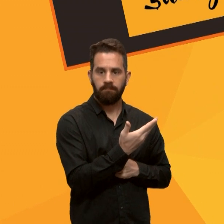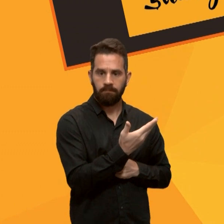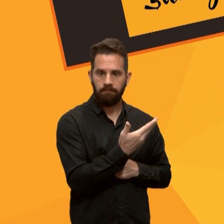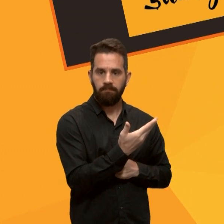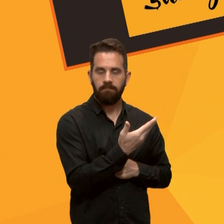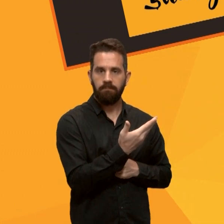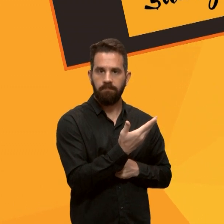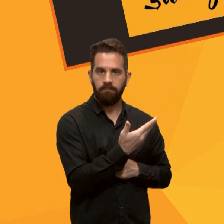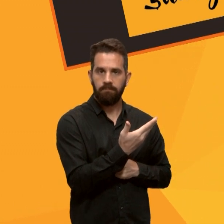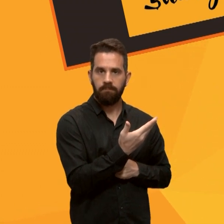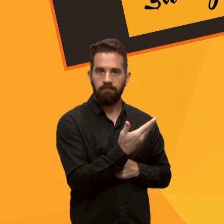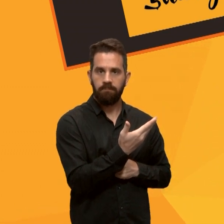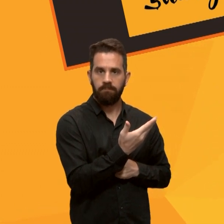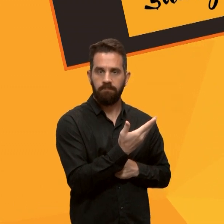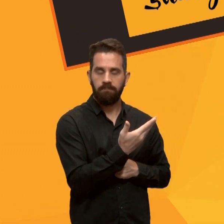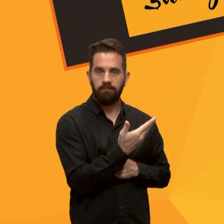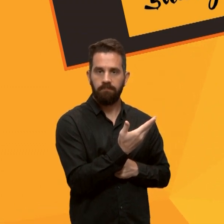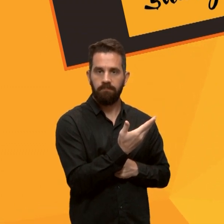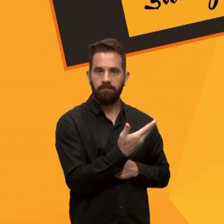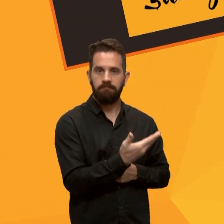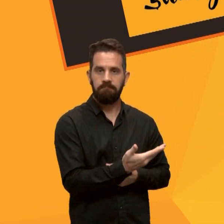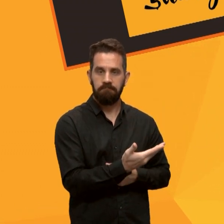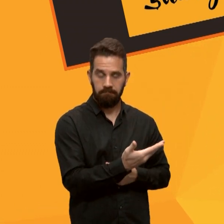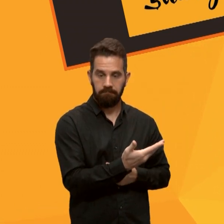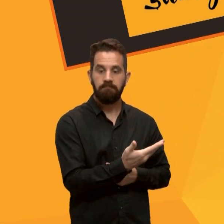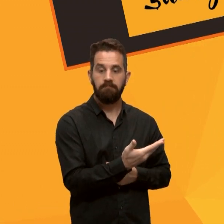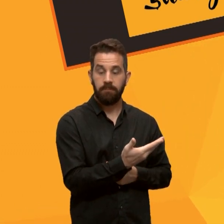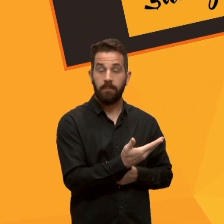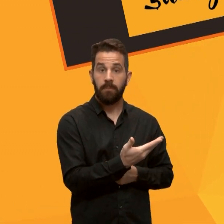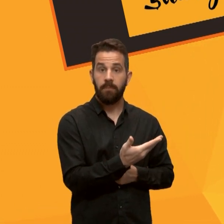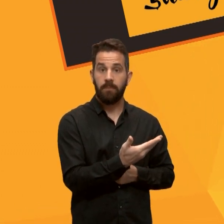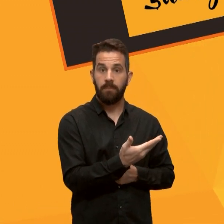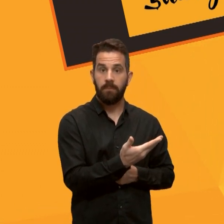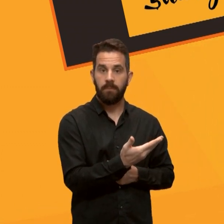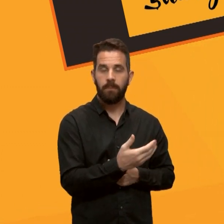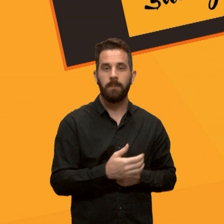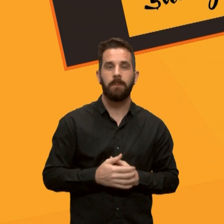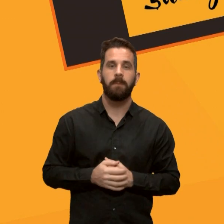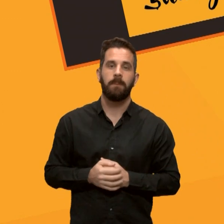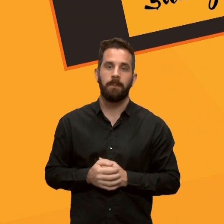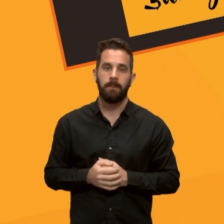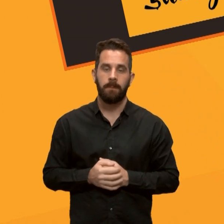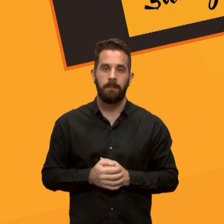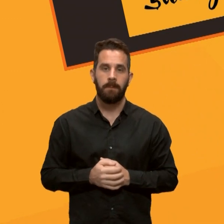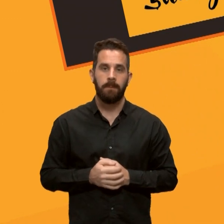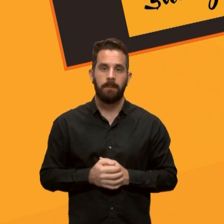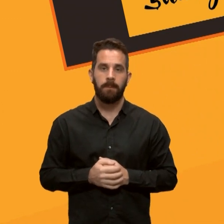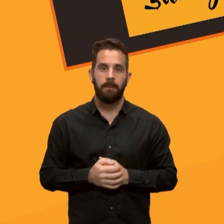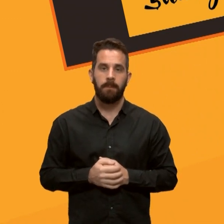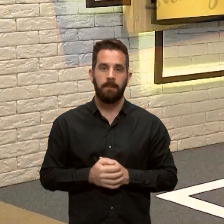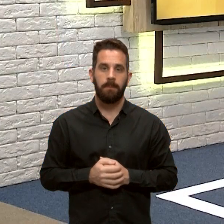socializando.ufg, e também no canal do YouTube, Socializando UFG.